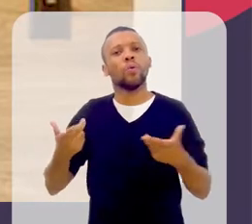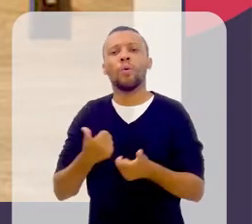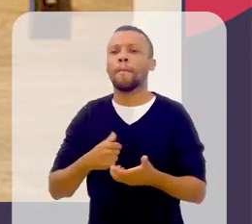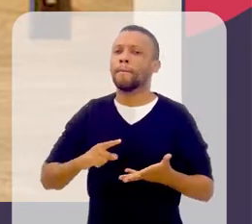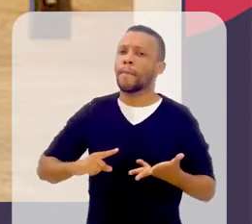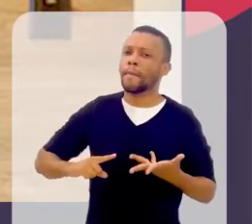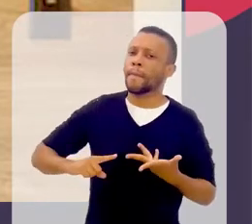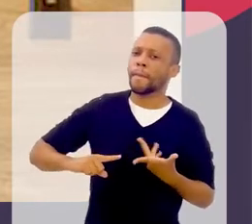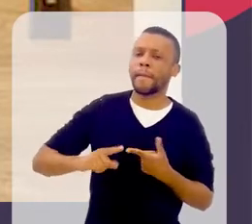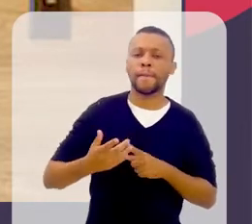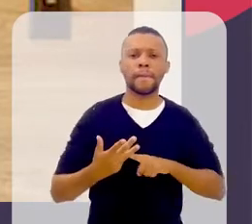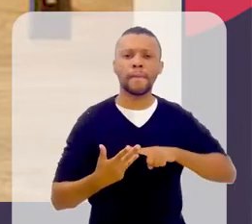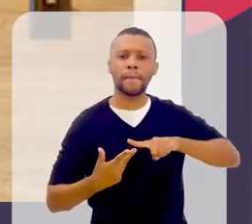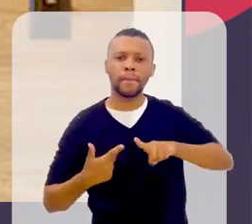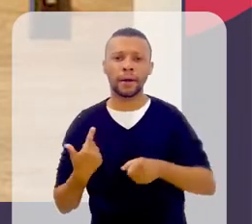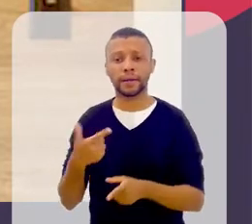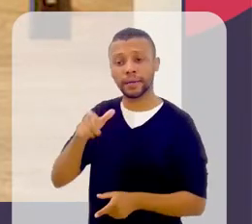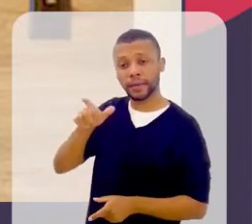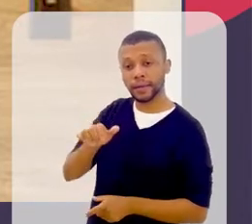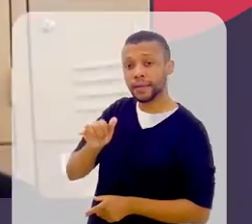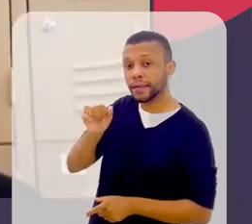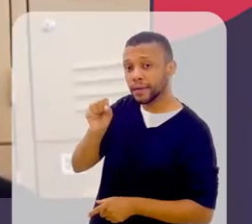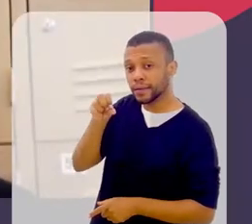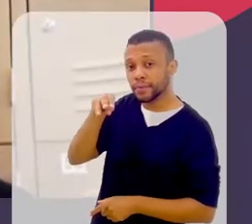tão rica que a Yasmin pode ter.